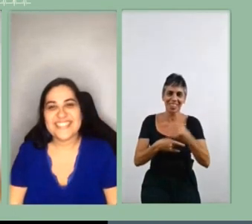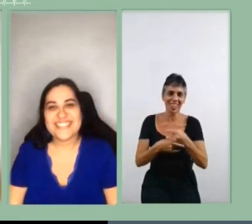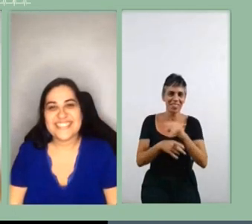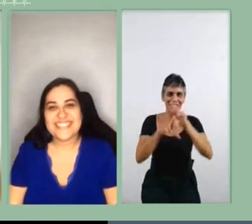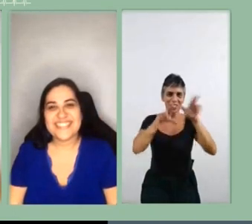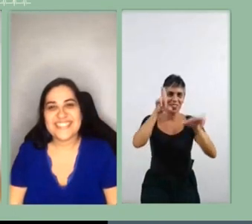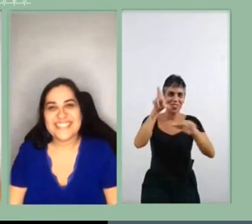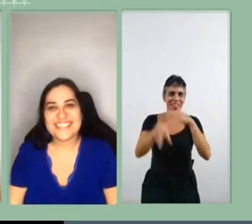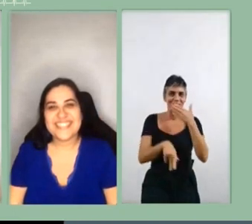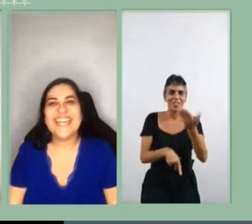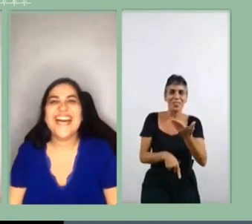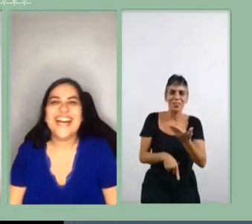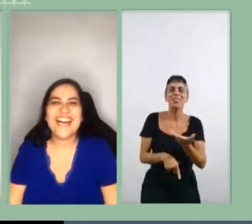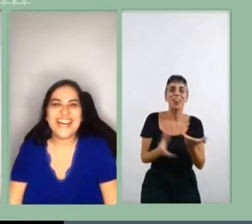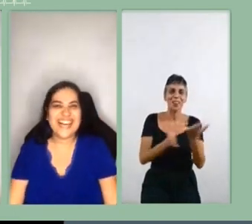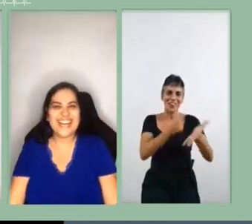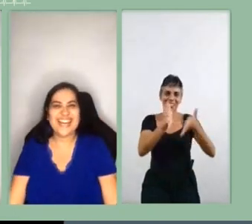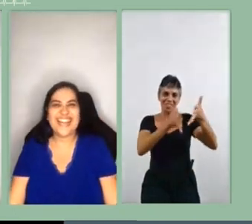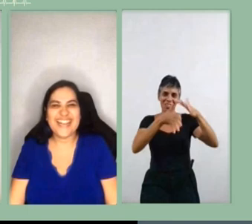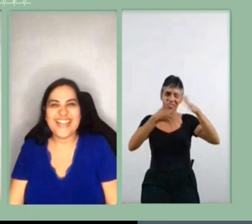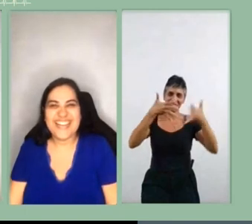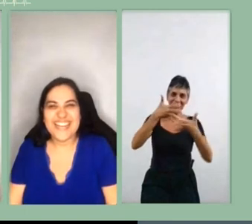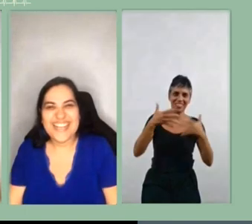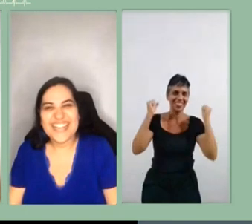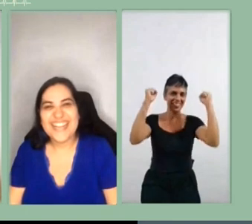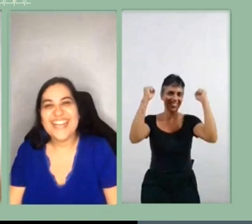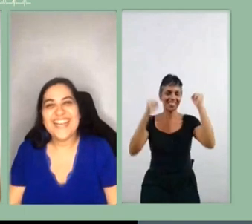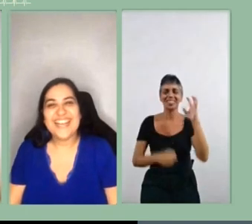tem Libras. Ei. Que legal.